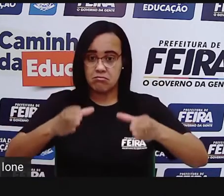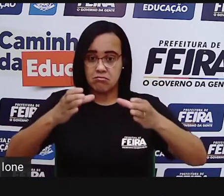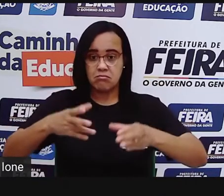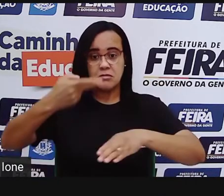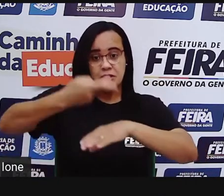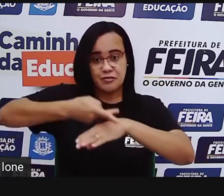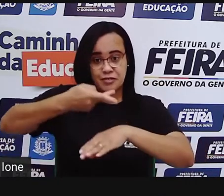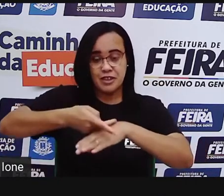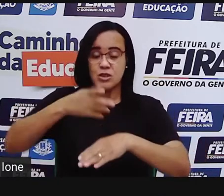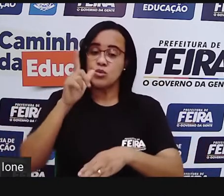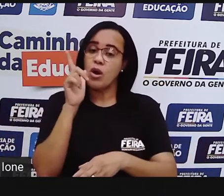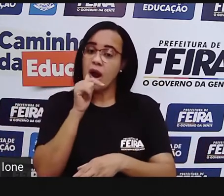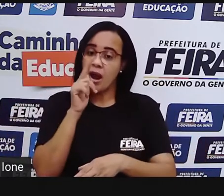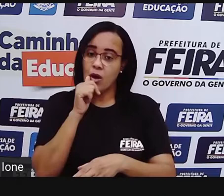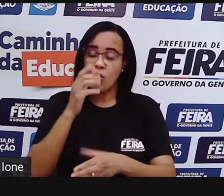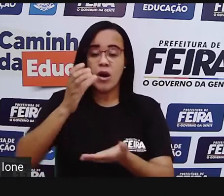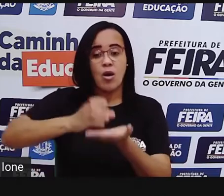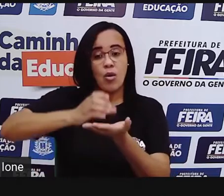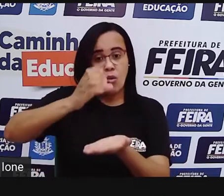um copo de vidro,